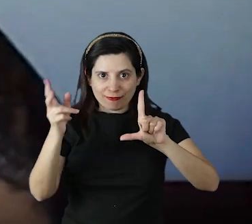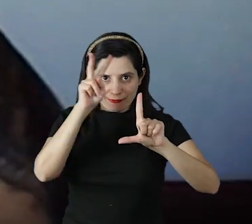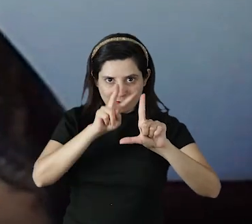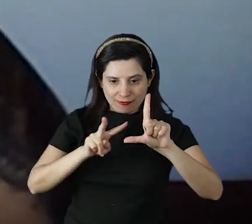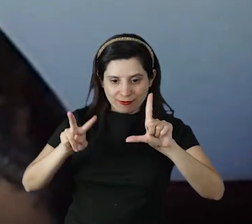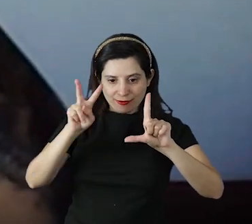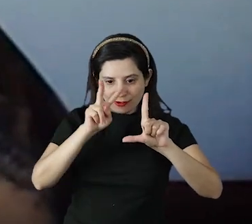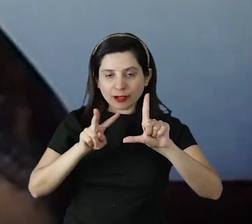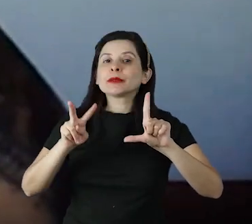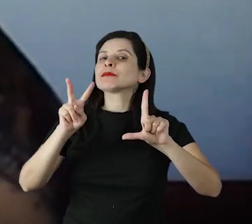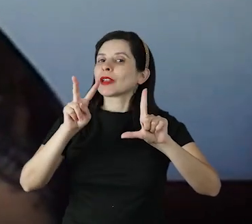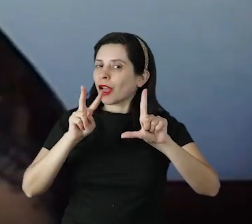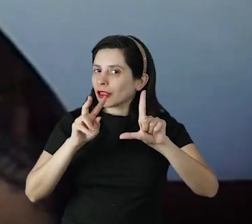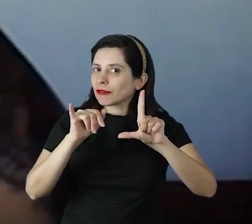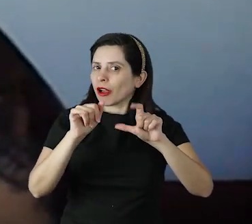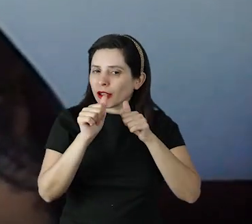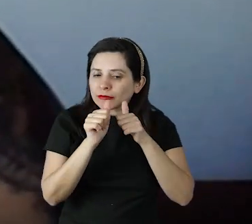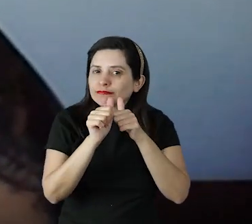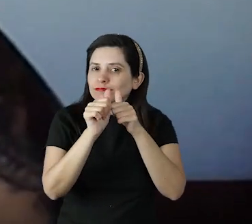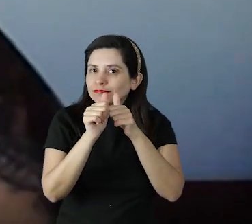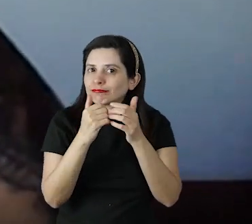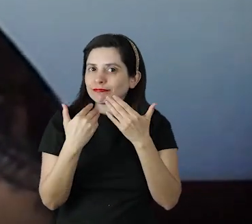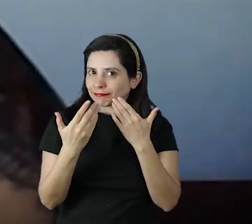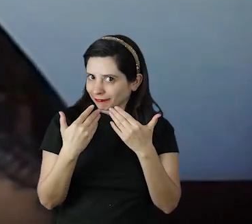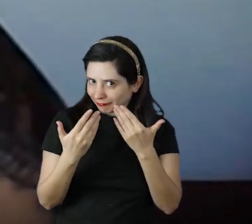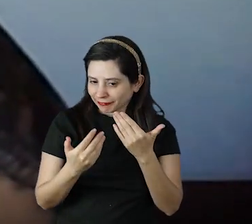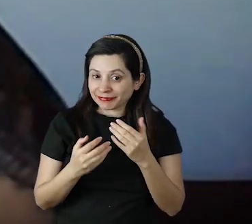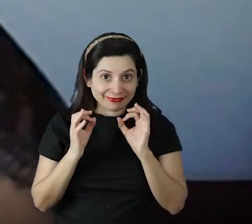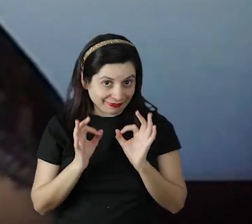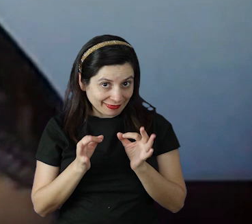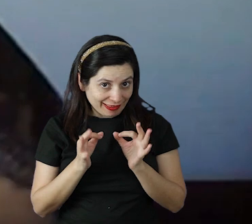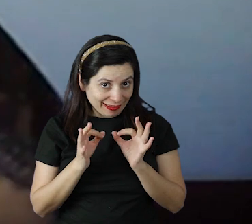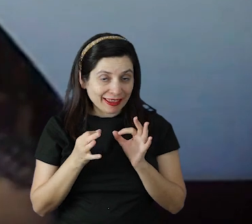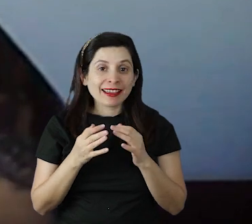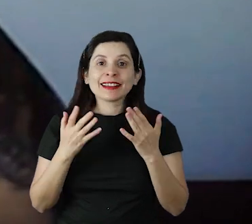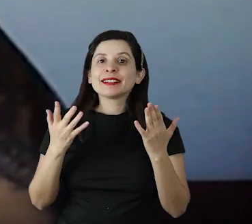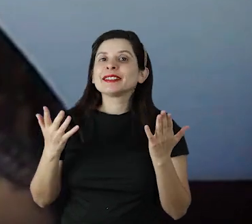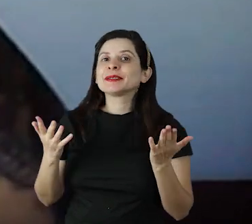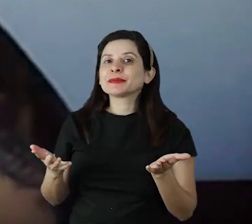gente vai se guiando, né, e